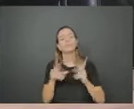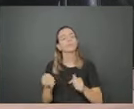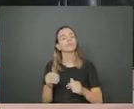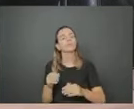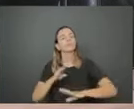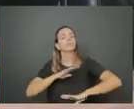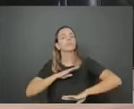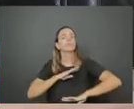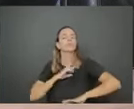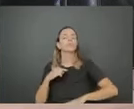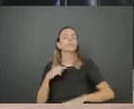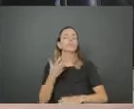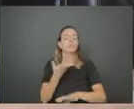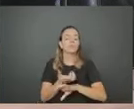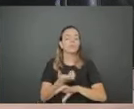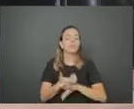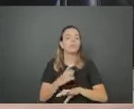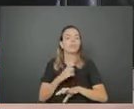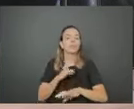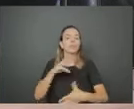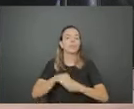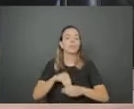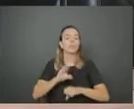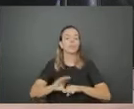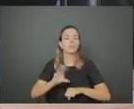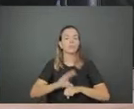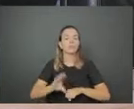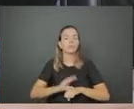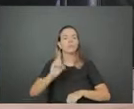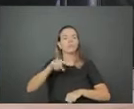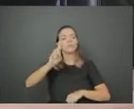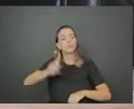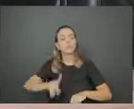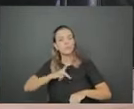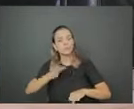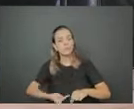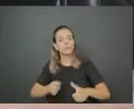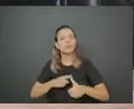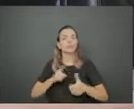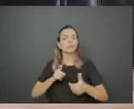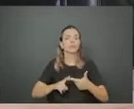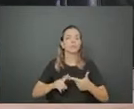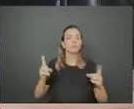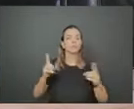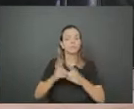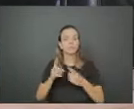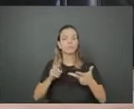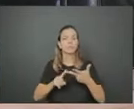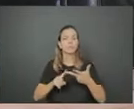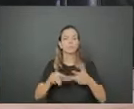curso, nós temos direitos humanos, temos mediação de conflitos, temos negociação e também temos